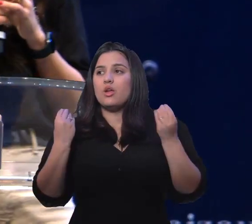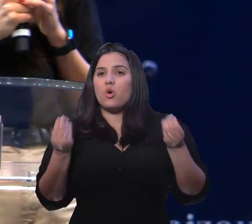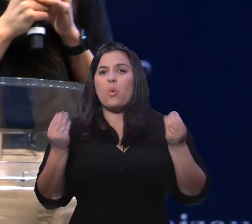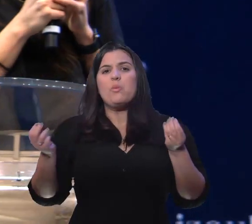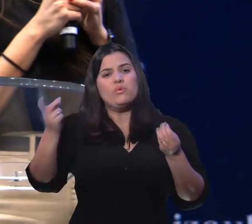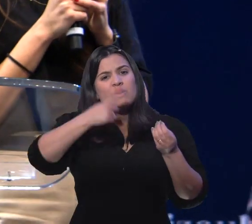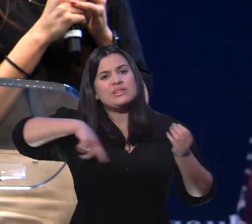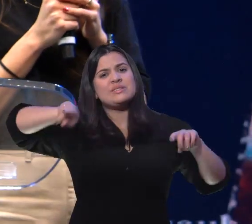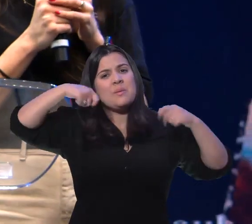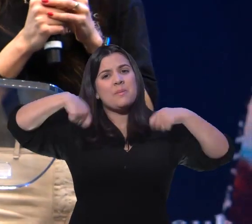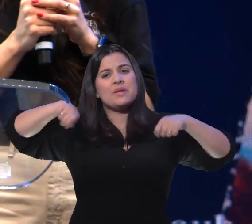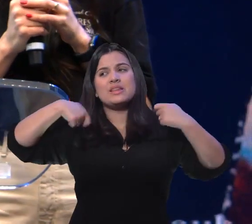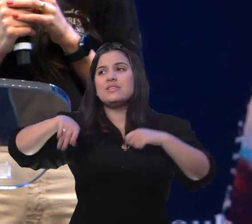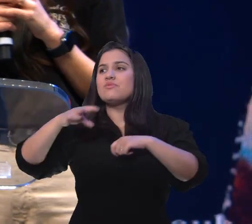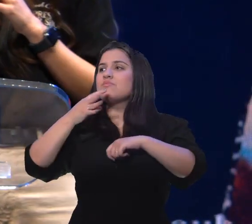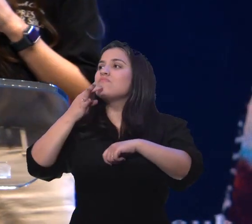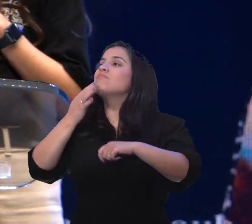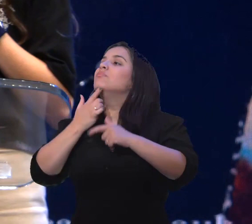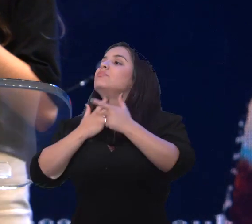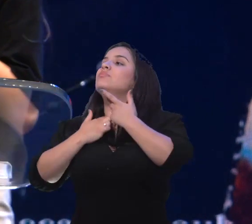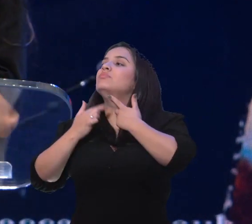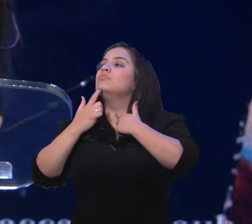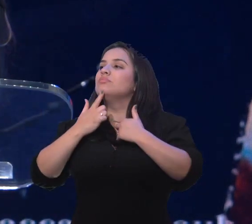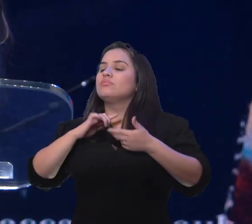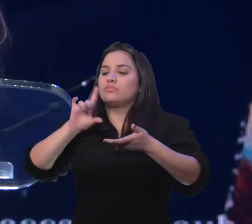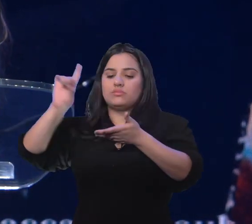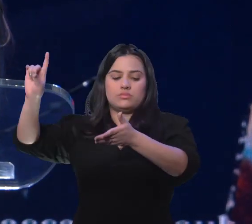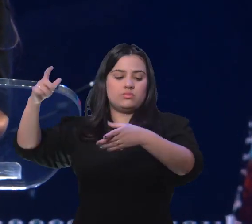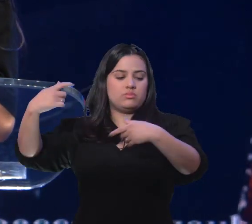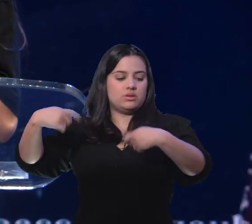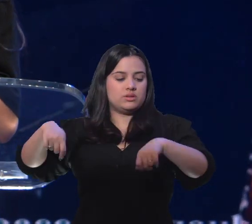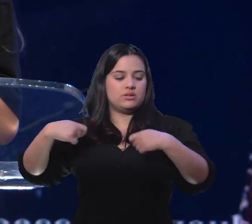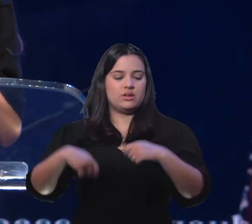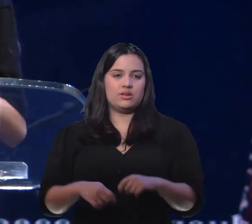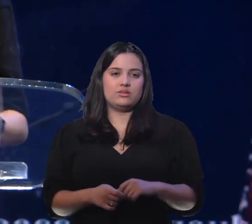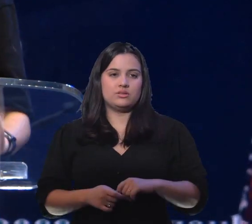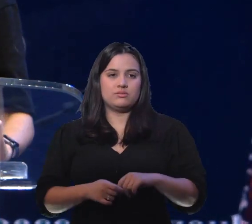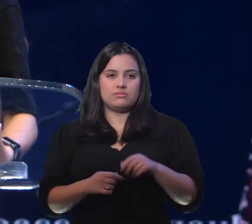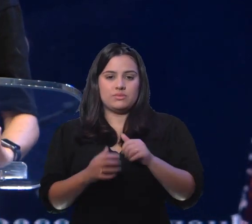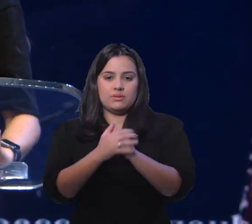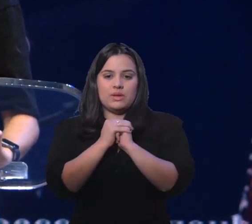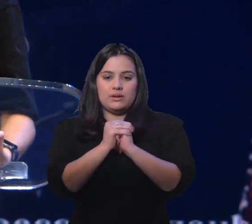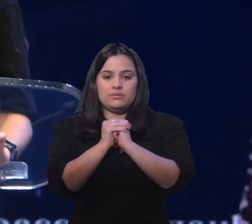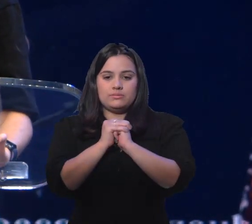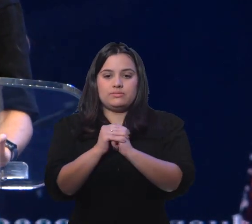conhecer a vontade do Senhor e obedeça. Você vai ver as coisas de Deus acontecendo na sua vida. Amém?